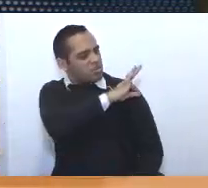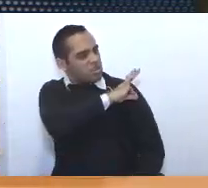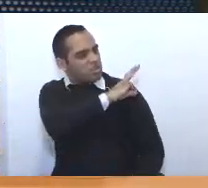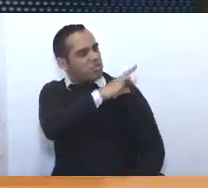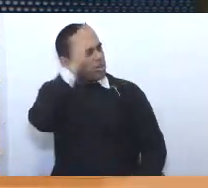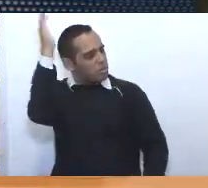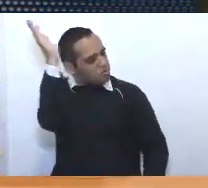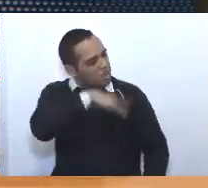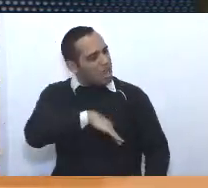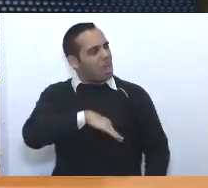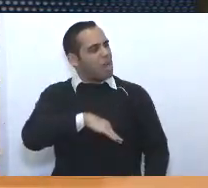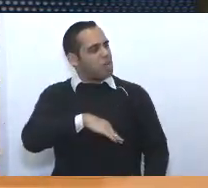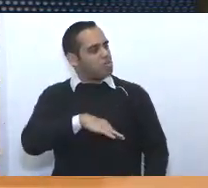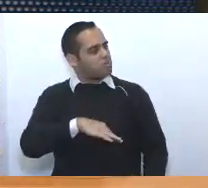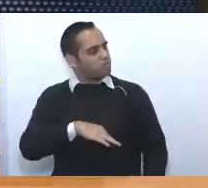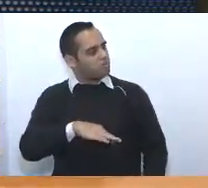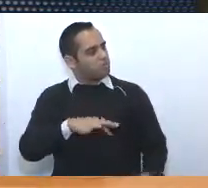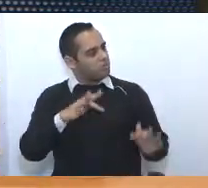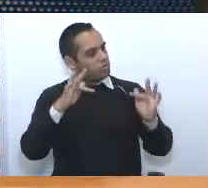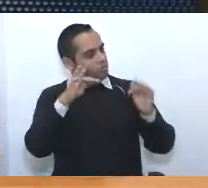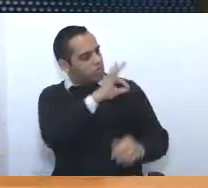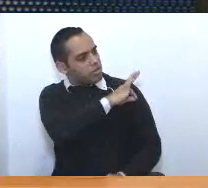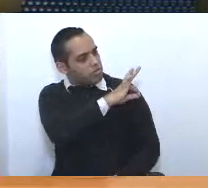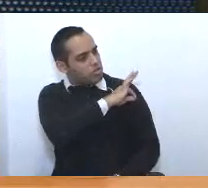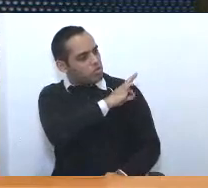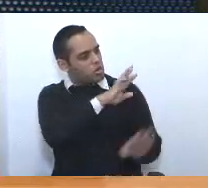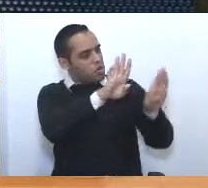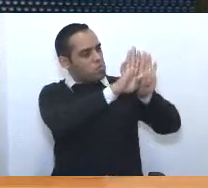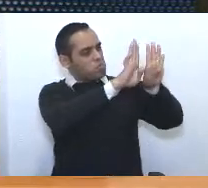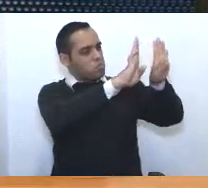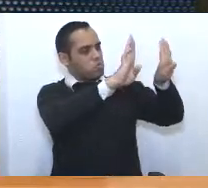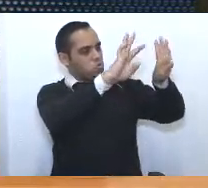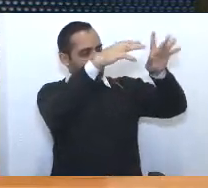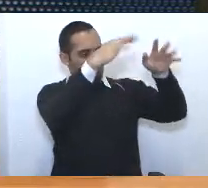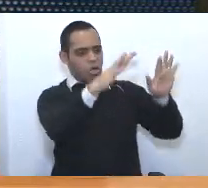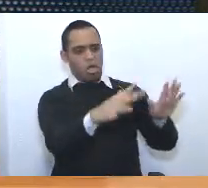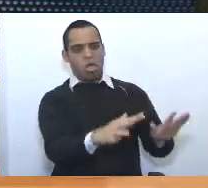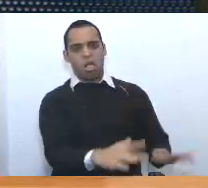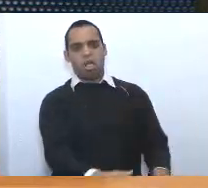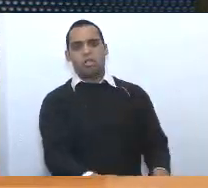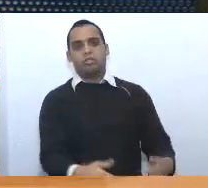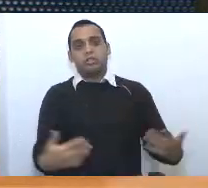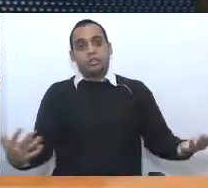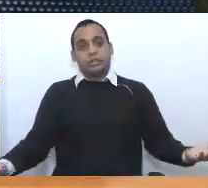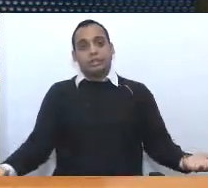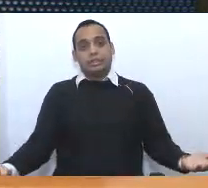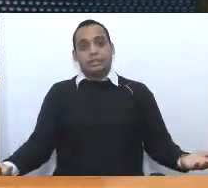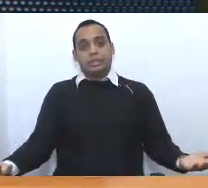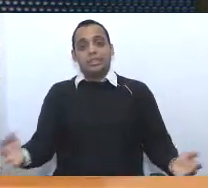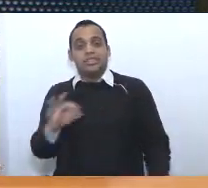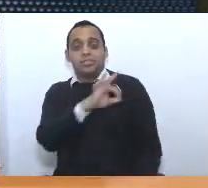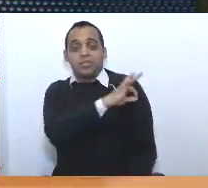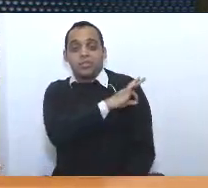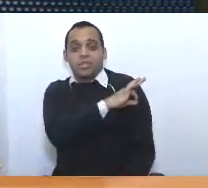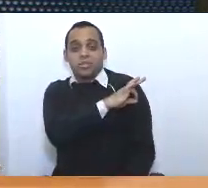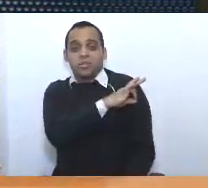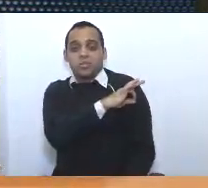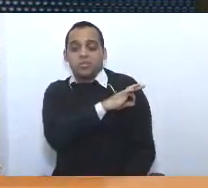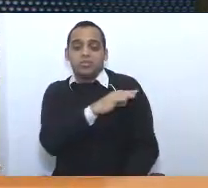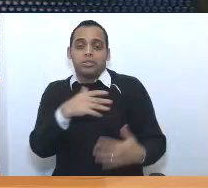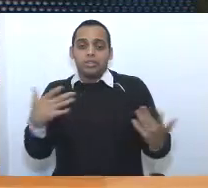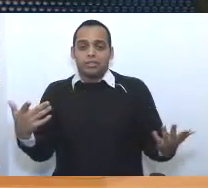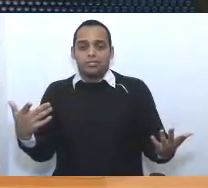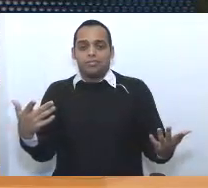a prefeitura está tirando o muro, está fazendo... Mas, muitas vezes, nós somos réus no processo e